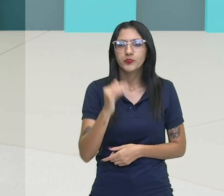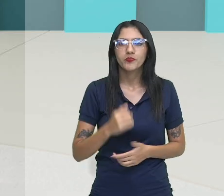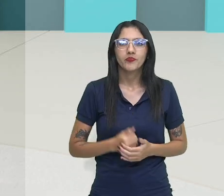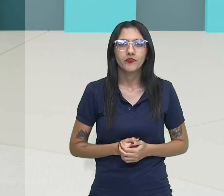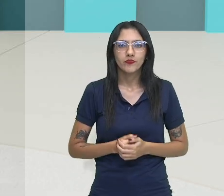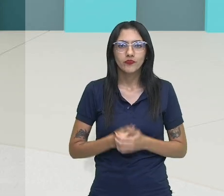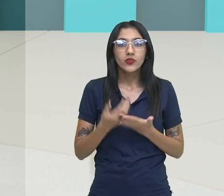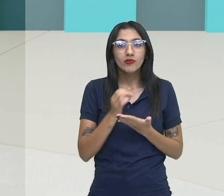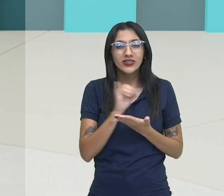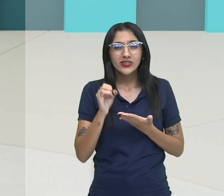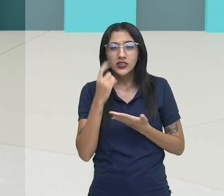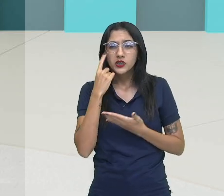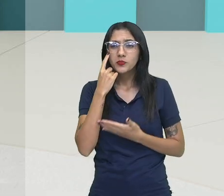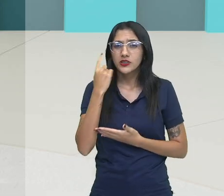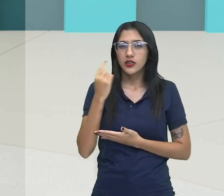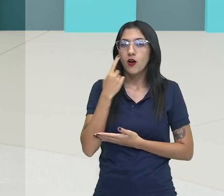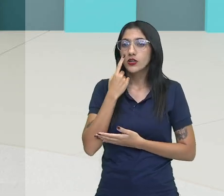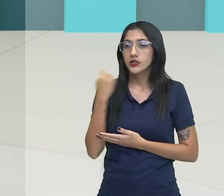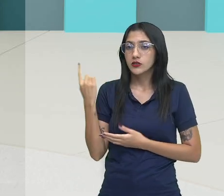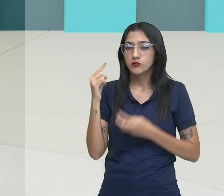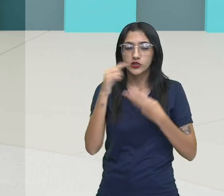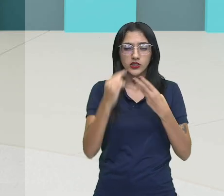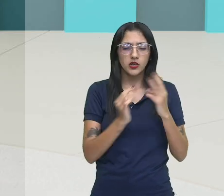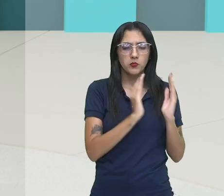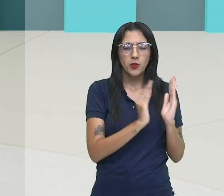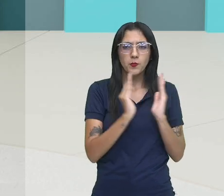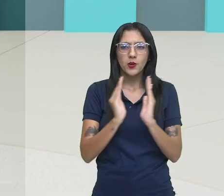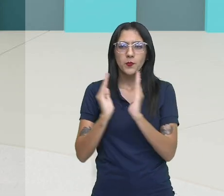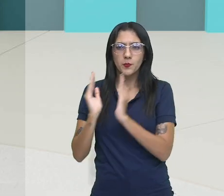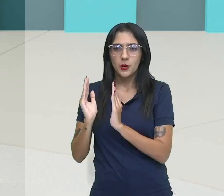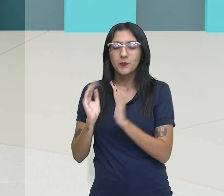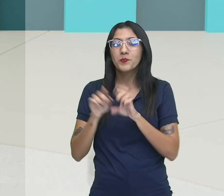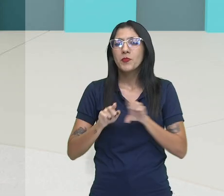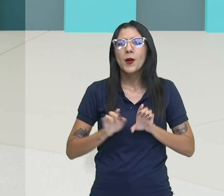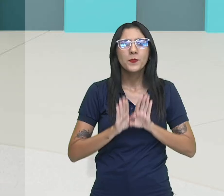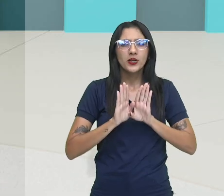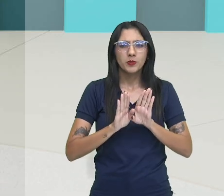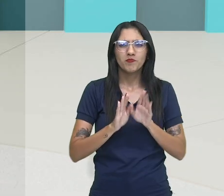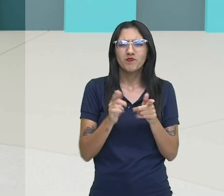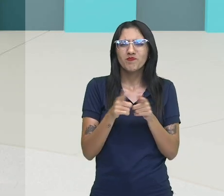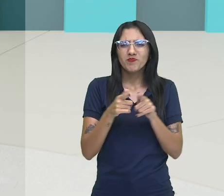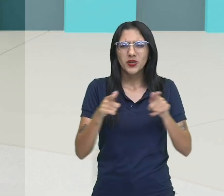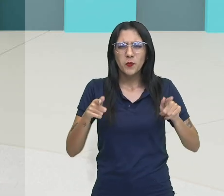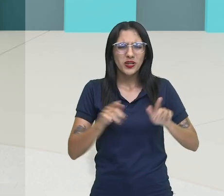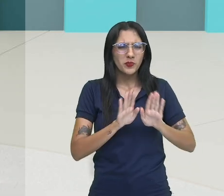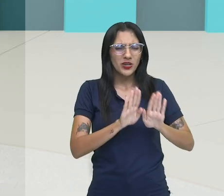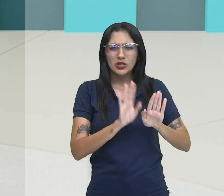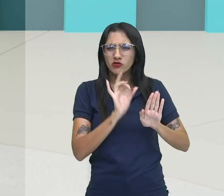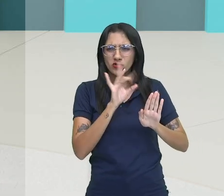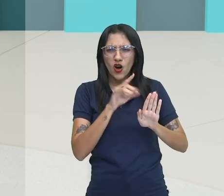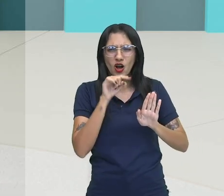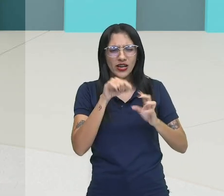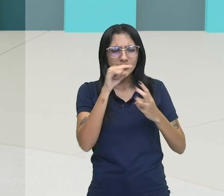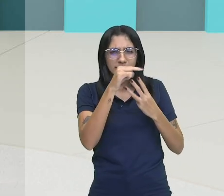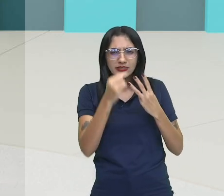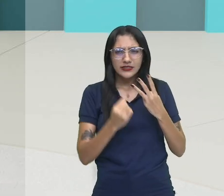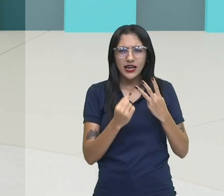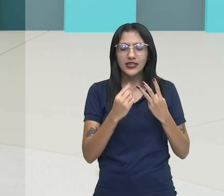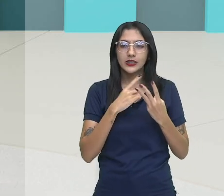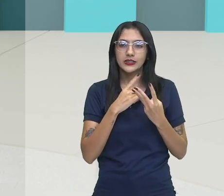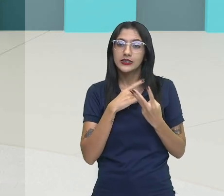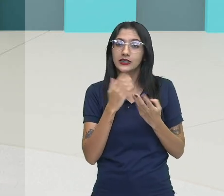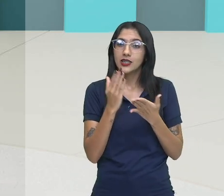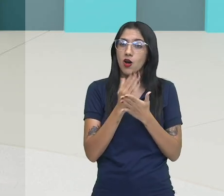se a gente pensar, né, esses são os tempos verbais. Só que o que a gramática faz? Calma, não é só isso. Existem